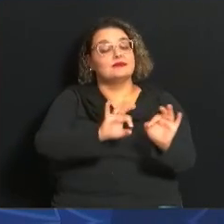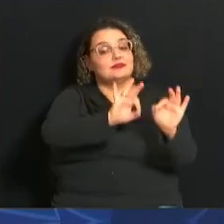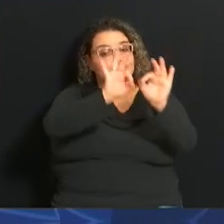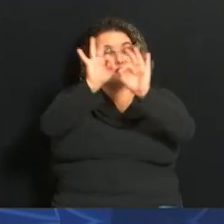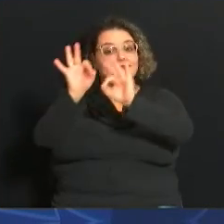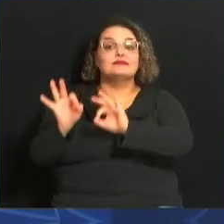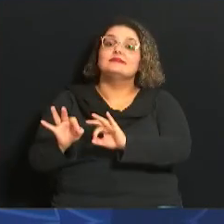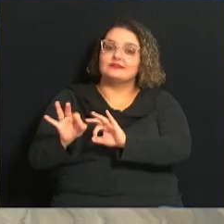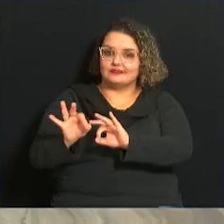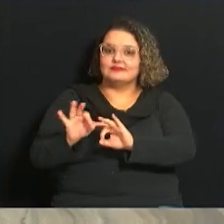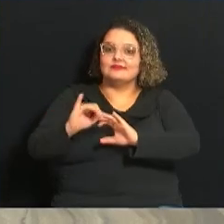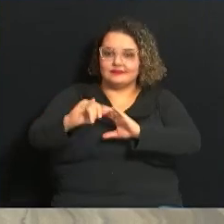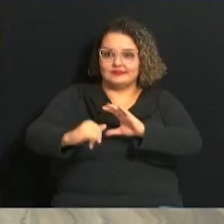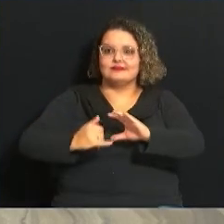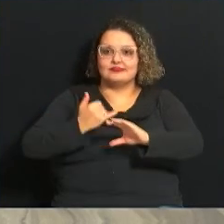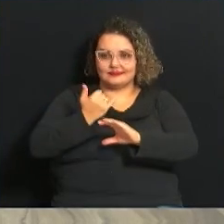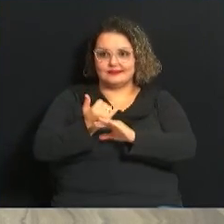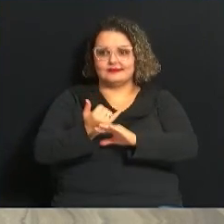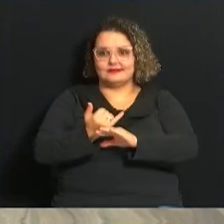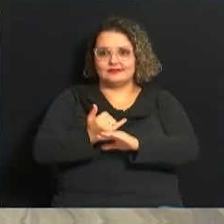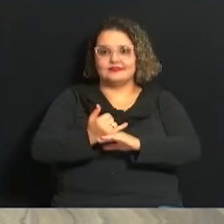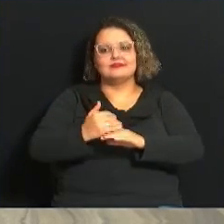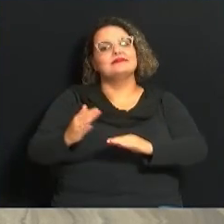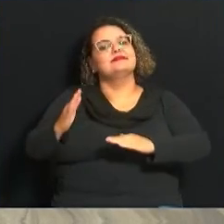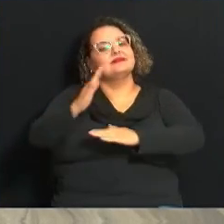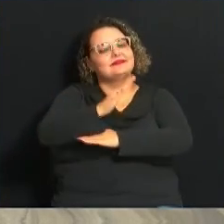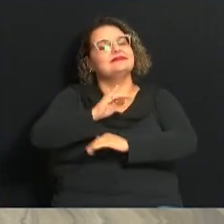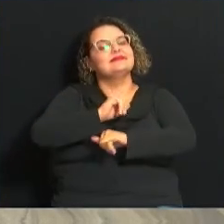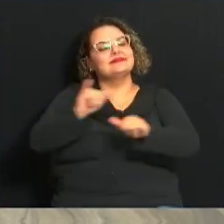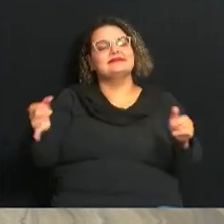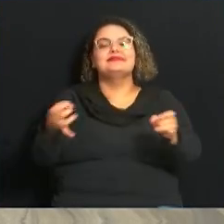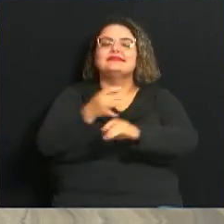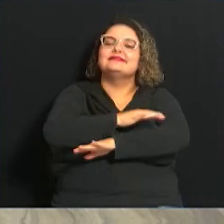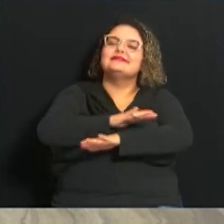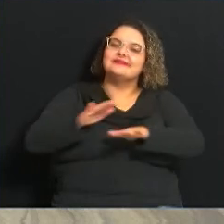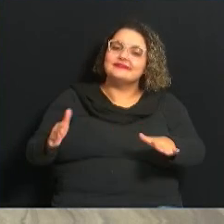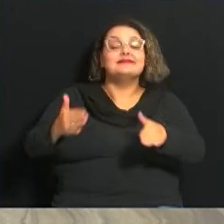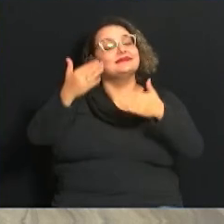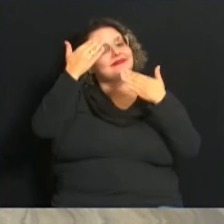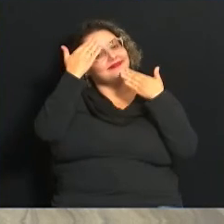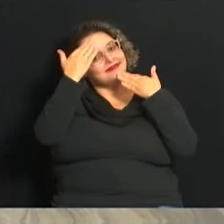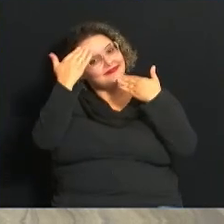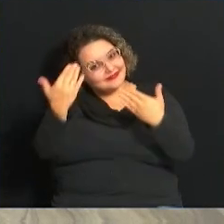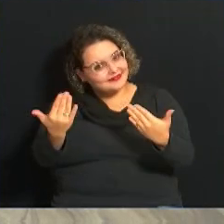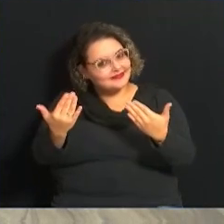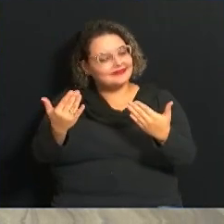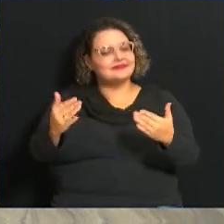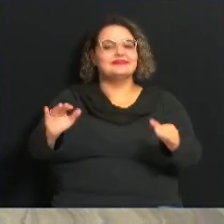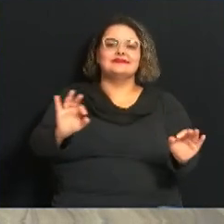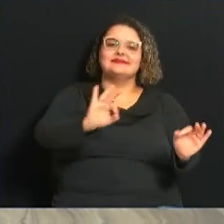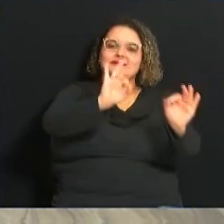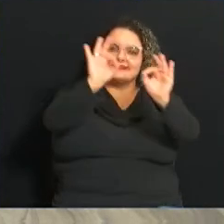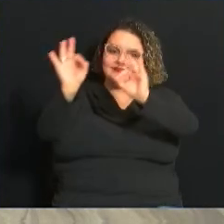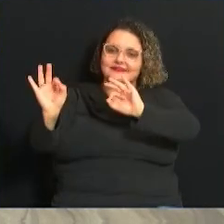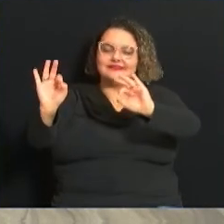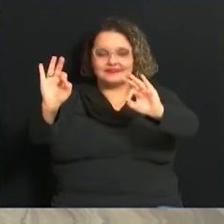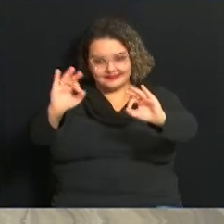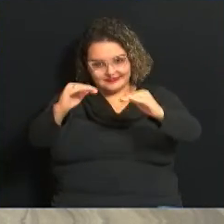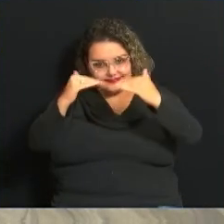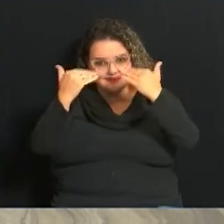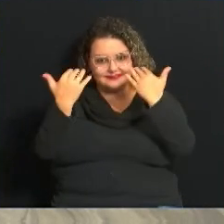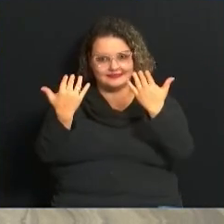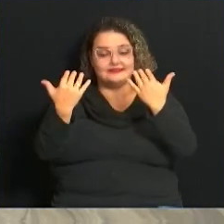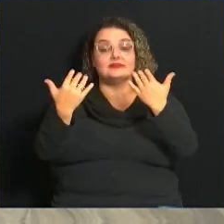pelo nosso YouTube. O Câmara Notícia fica por aqui. Muito obrigado pela sua companhia, pela sua audiência.